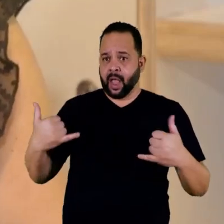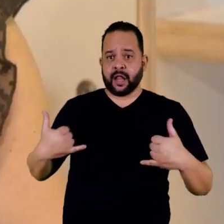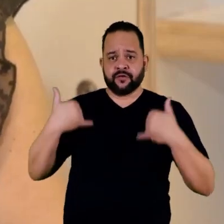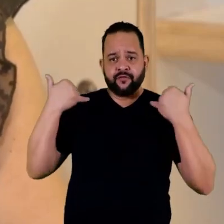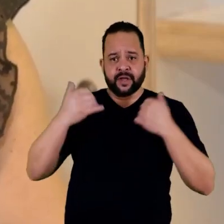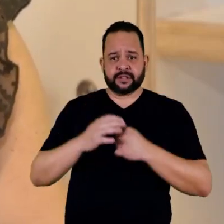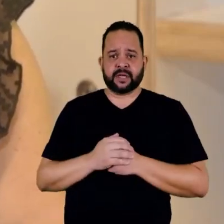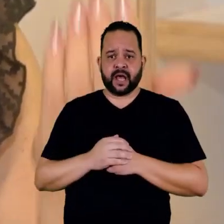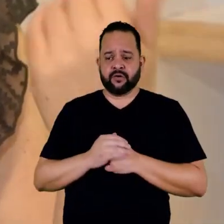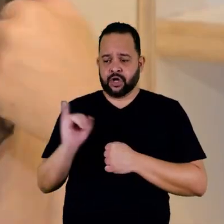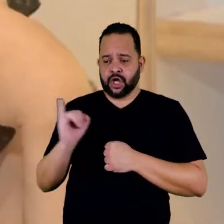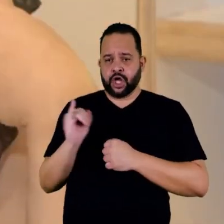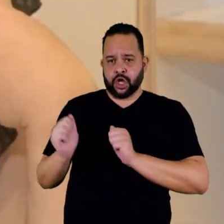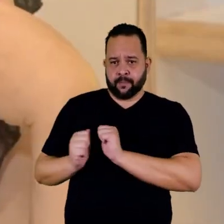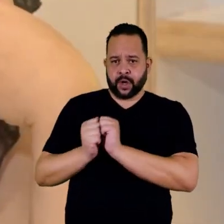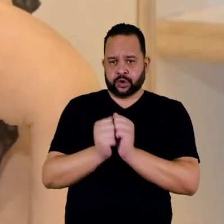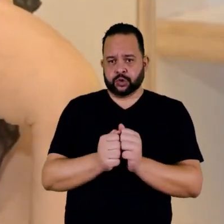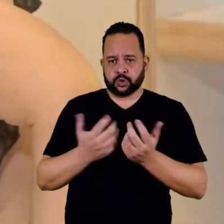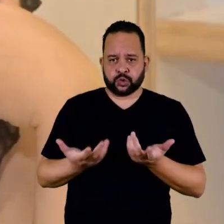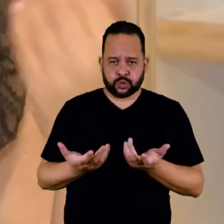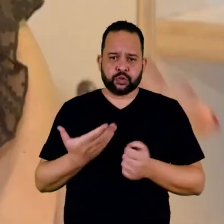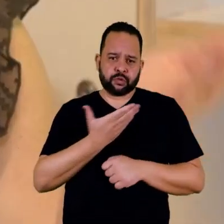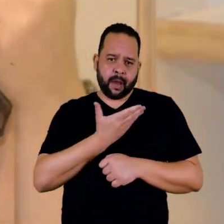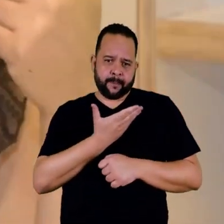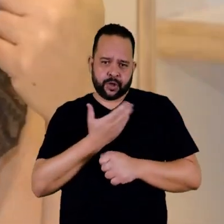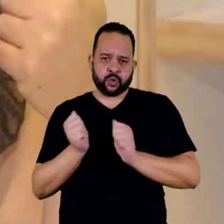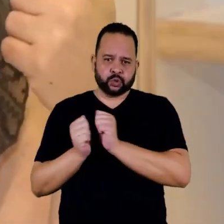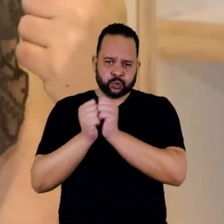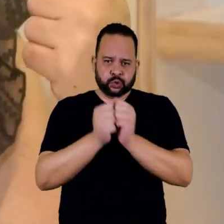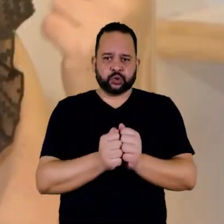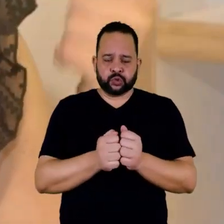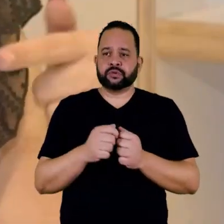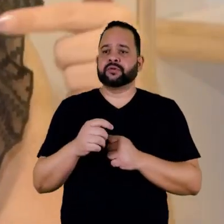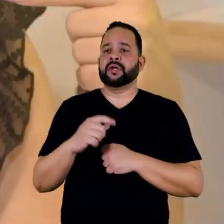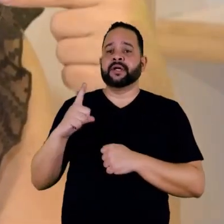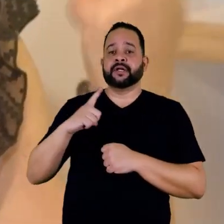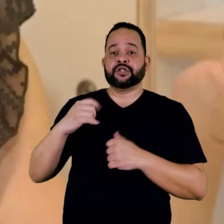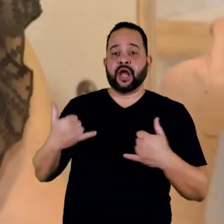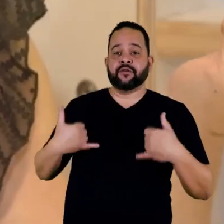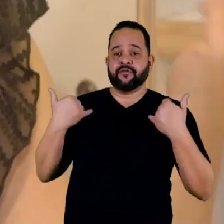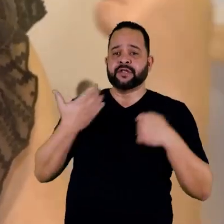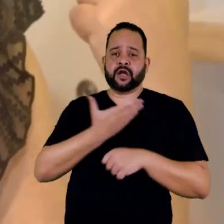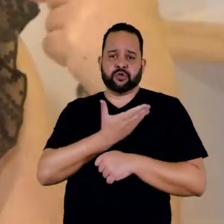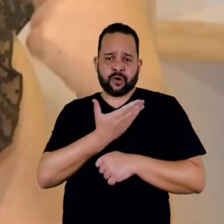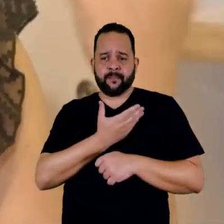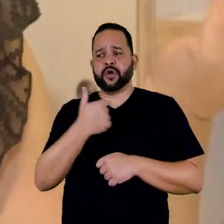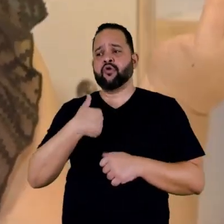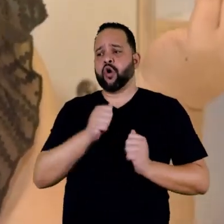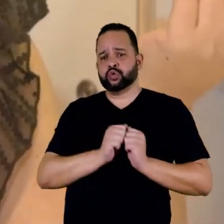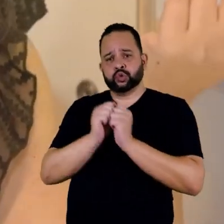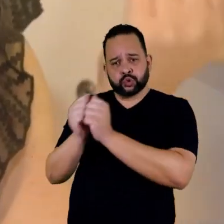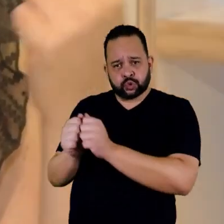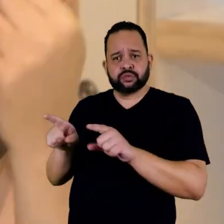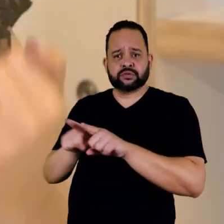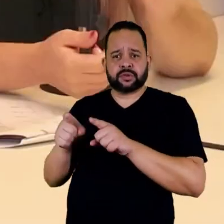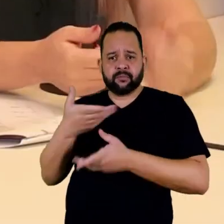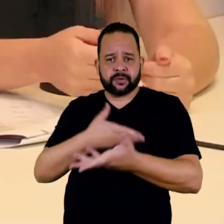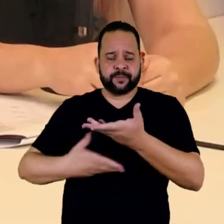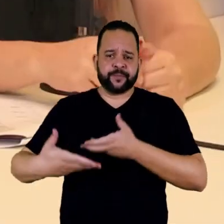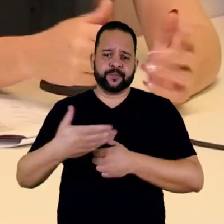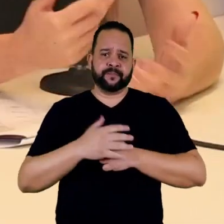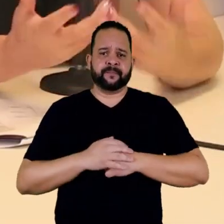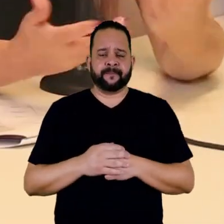aniversários que ela eu meus de amiguinhos meus que ela ia comigo tinha aniversário dos amiguinhos dela que eu ia com